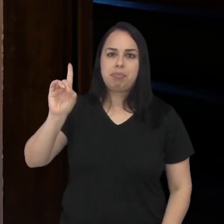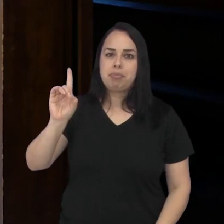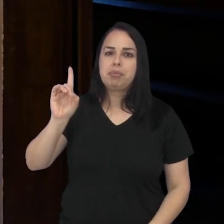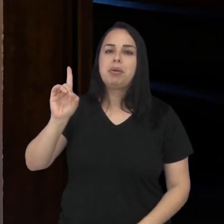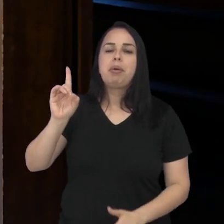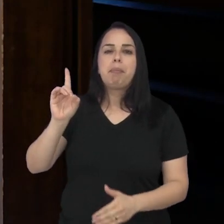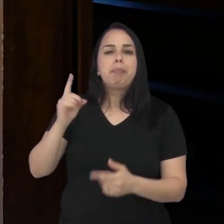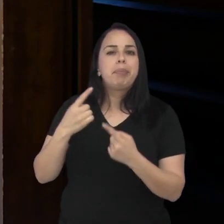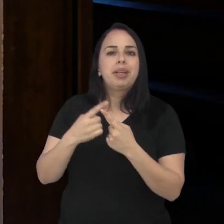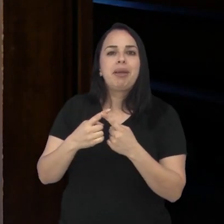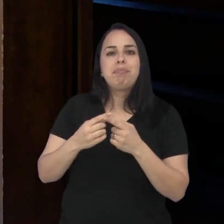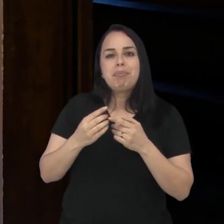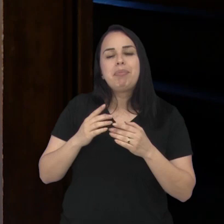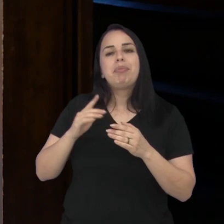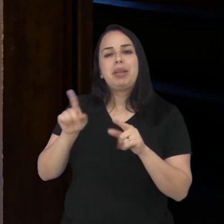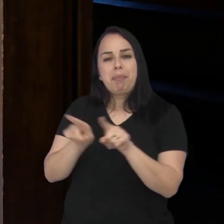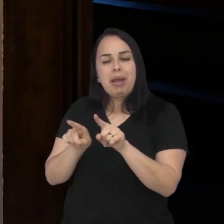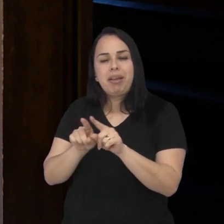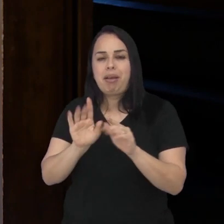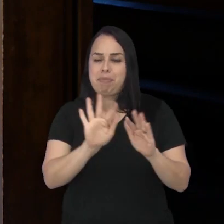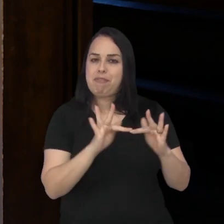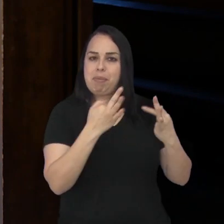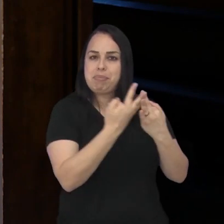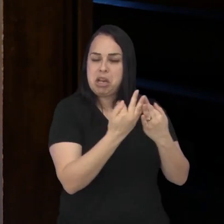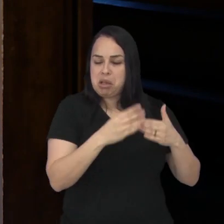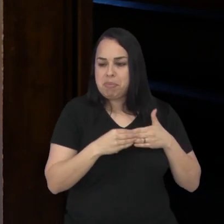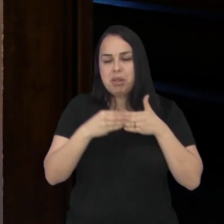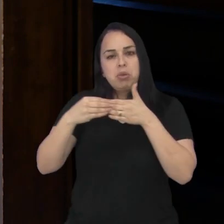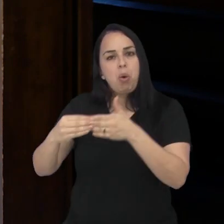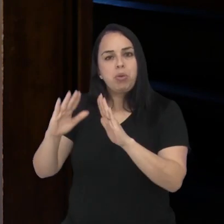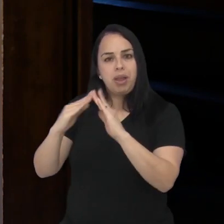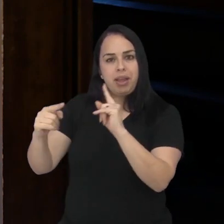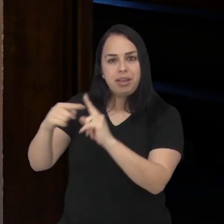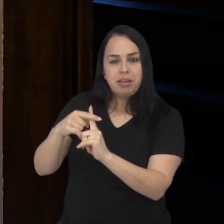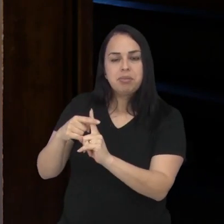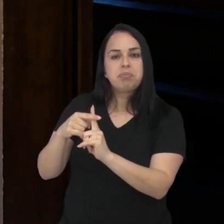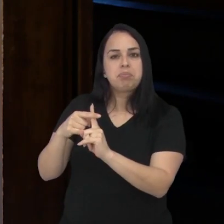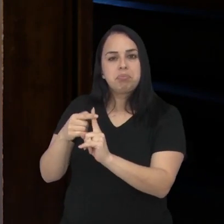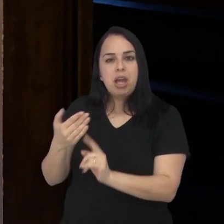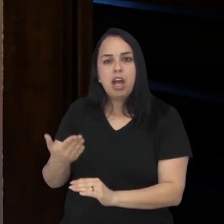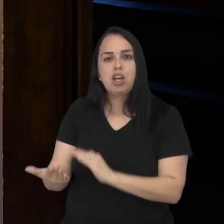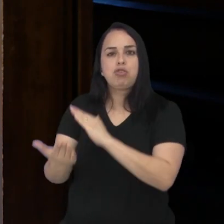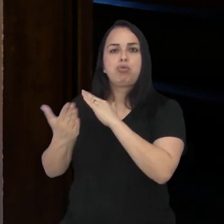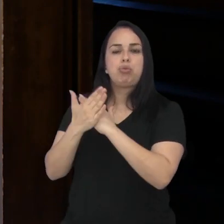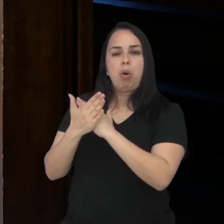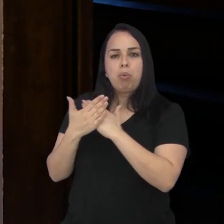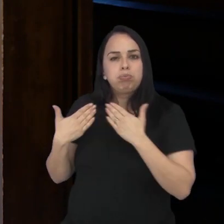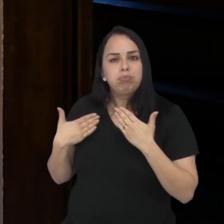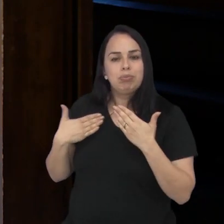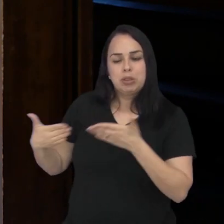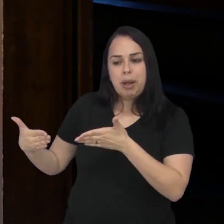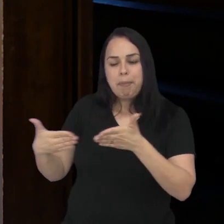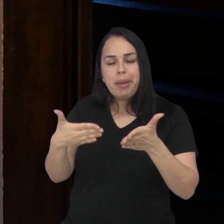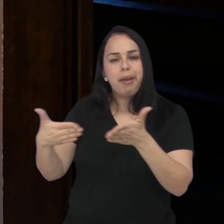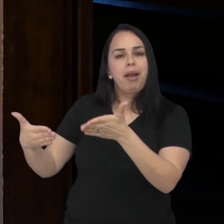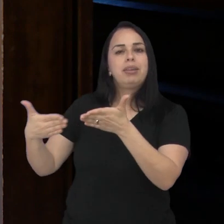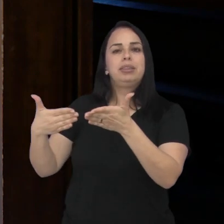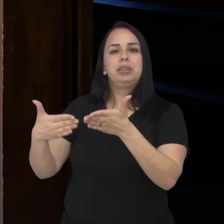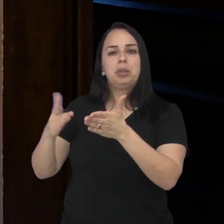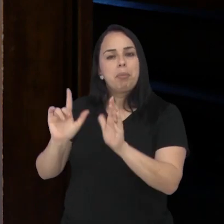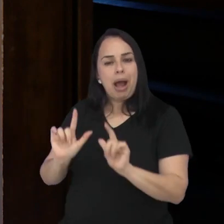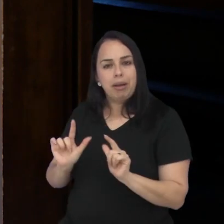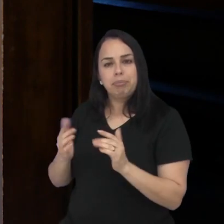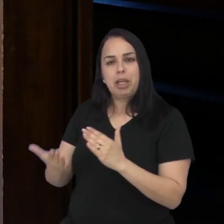família por estar sempre presente dentro da igreja, dentro das paróquias e tudo mais. Eu acho que isso facilitou o meu caminho dentro da igreja, facilitou, eu acho que